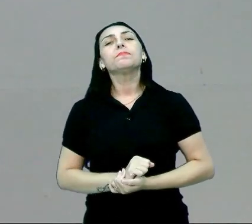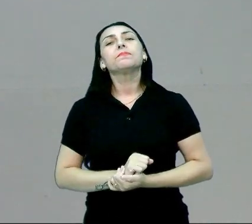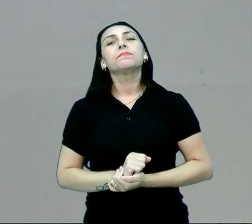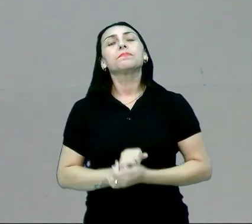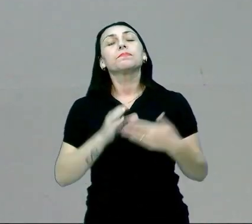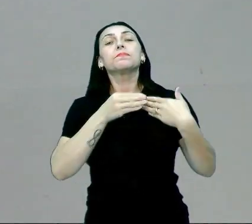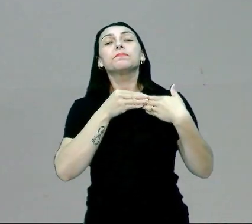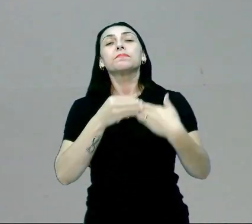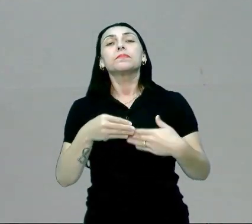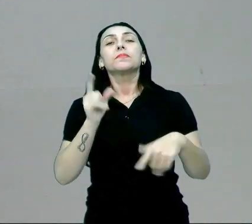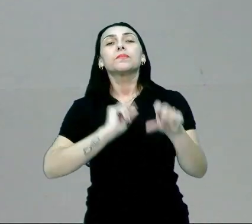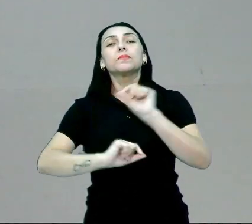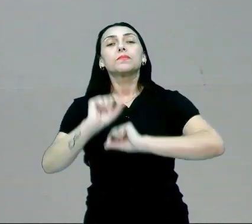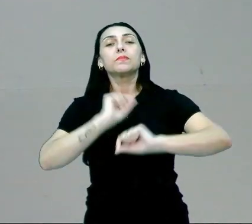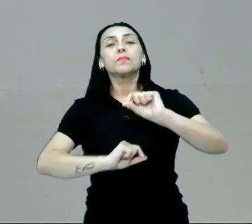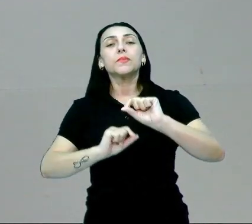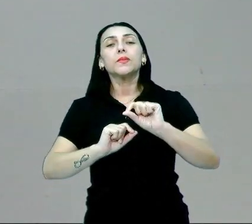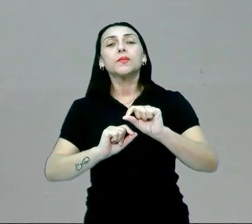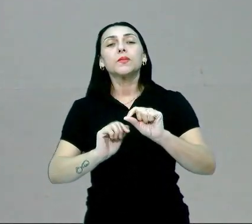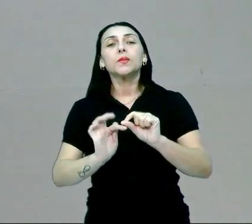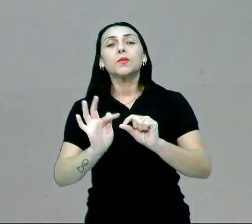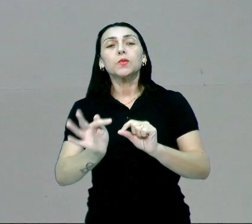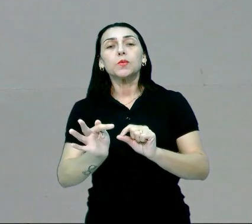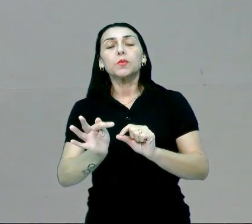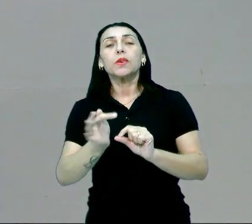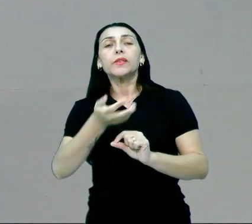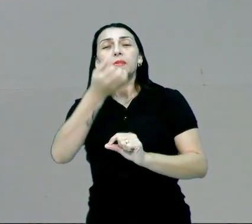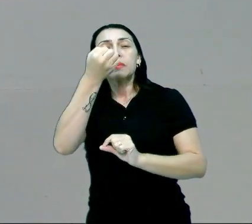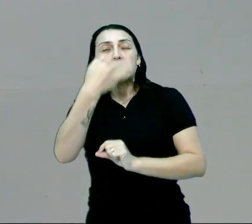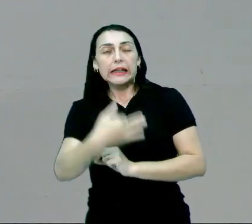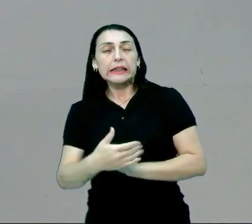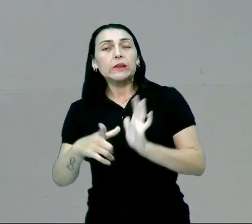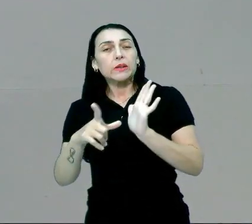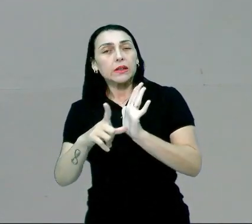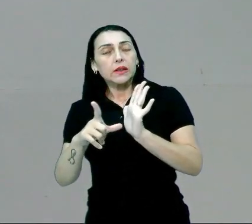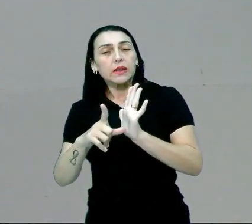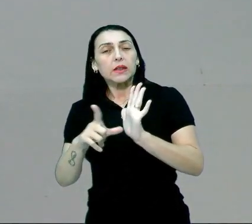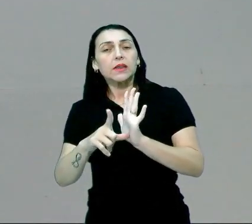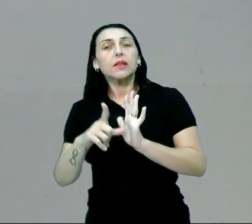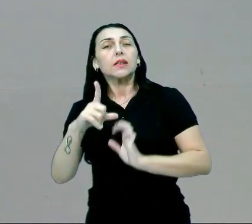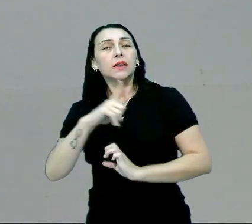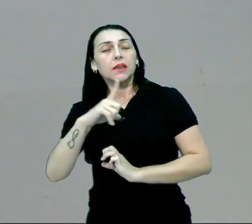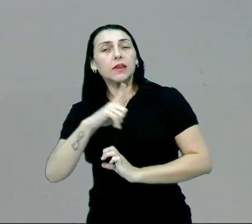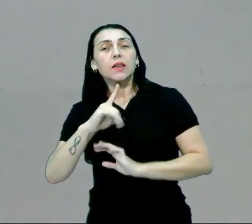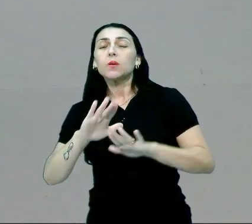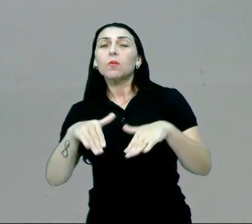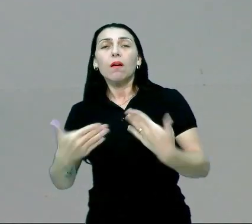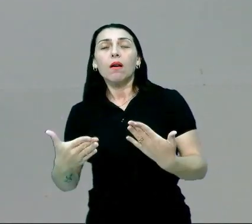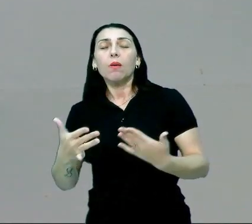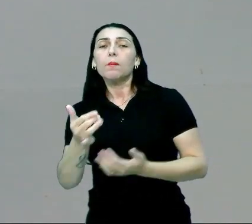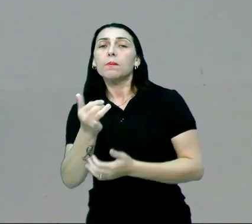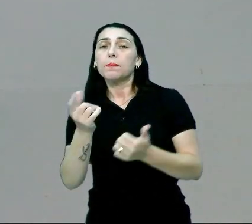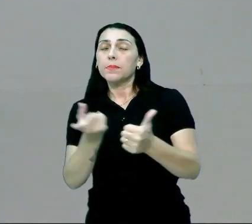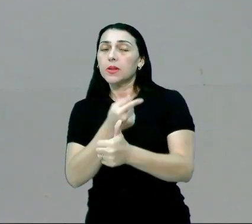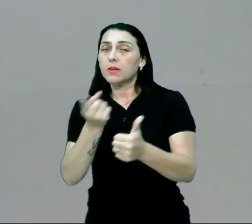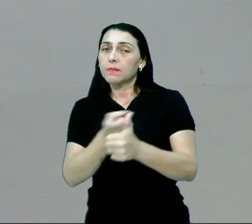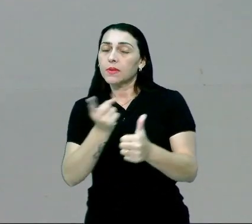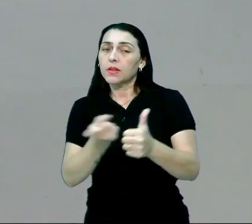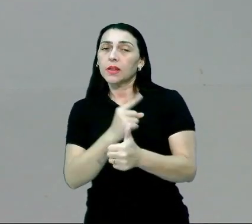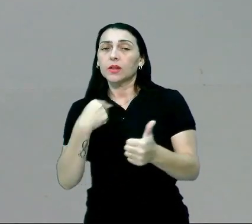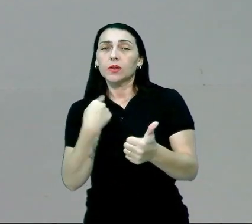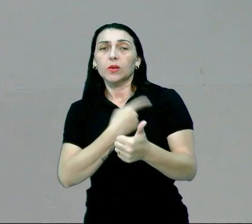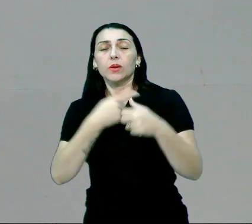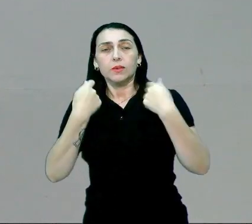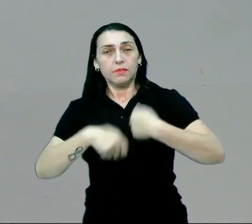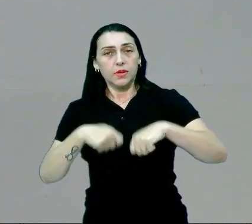e trata a respeito de um pré-julgamento que existe. Que pré-julgamento é esse? Primeira coisa,